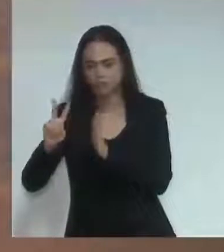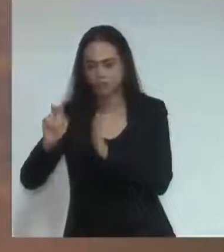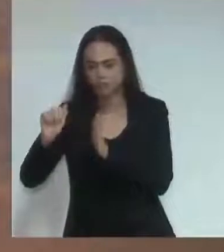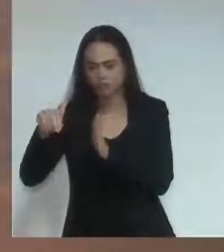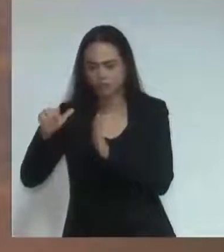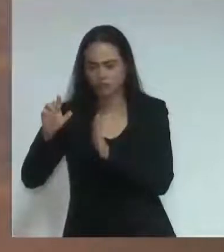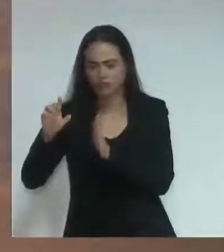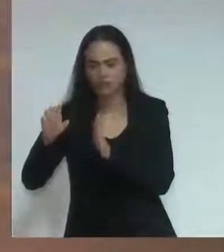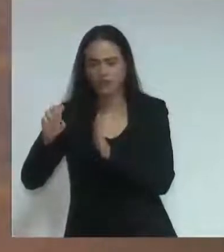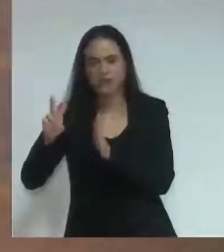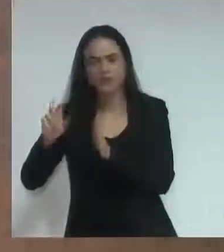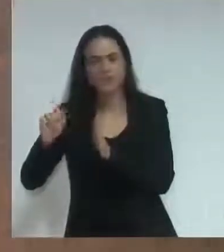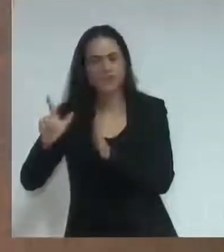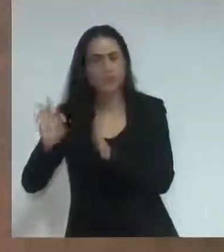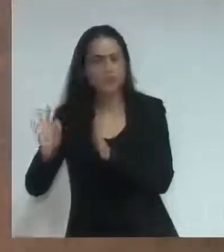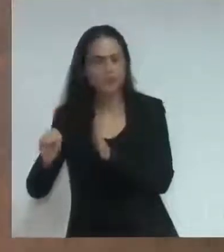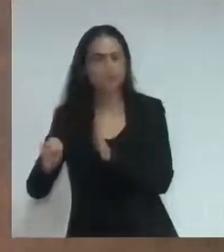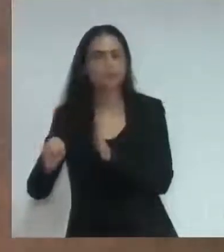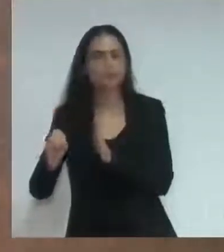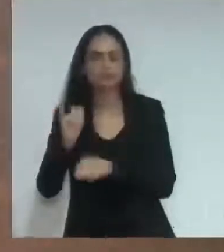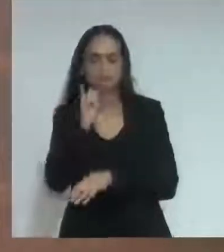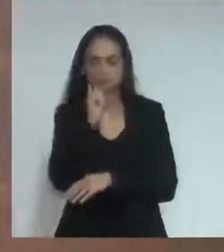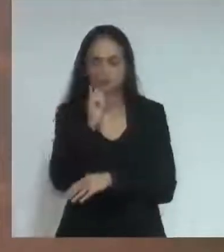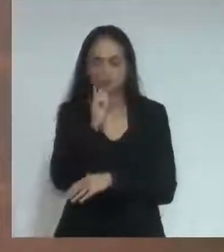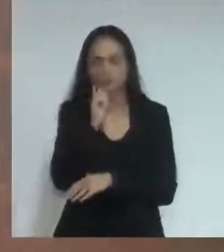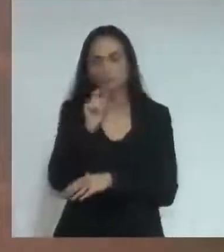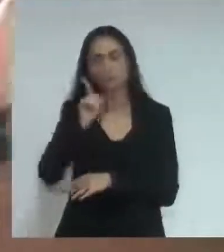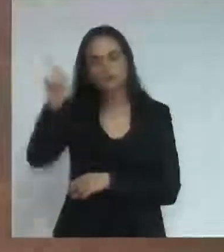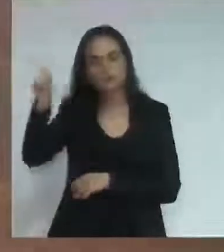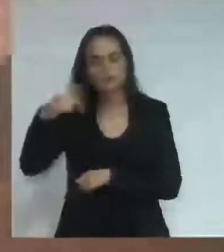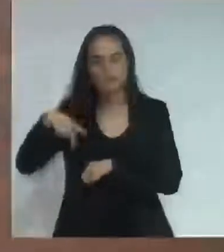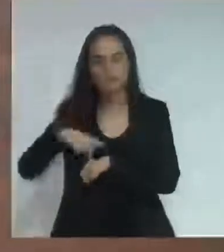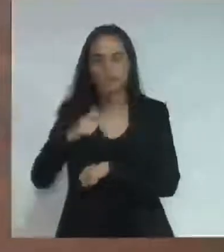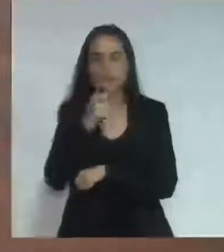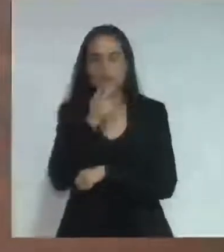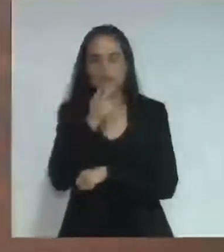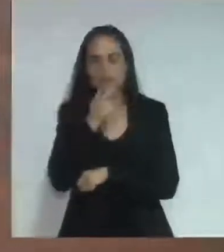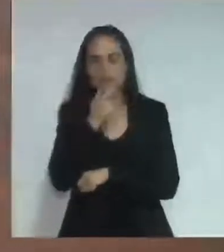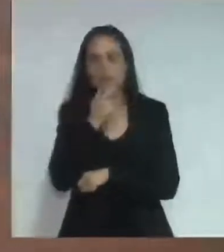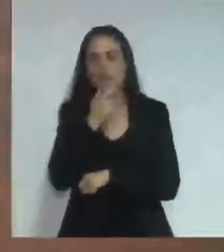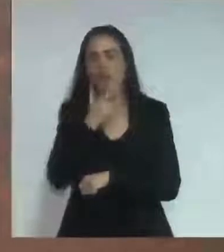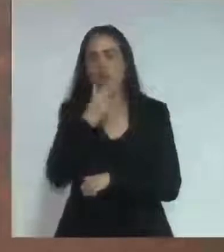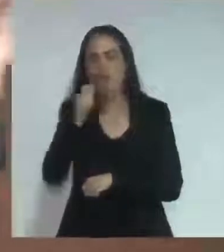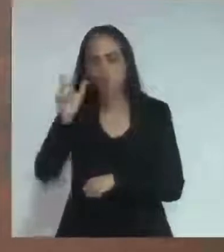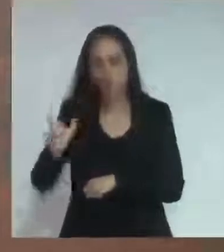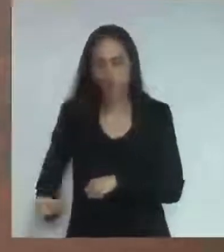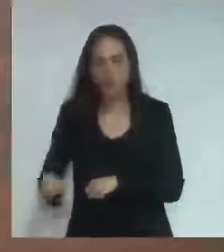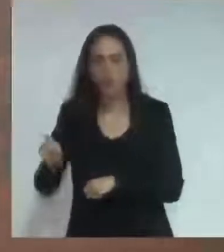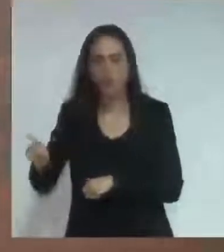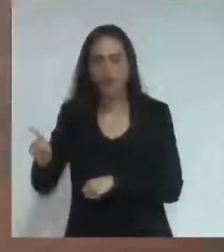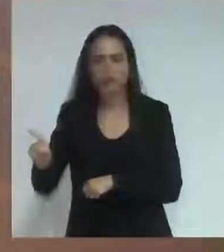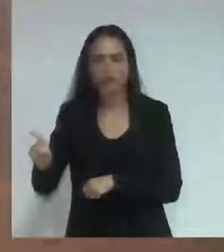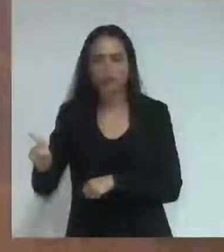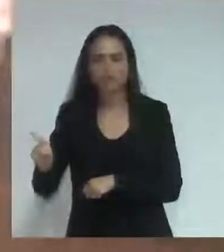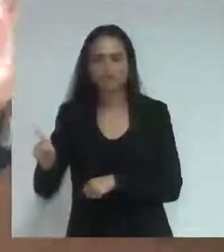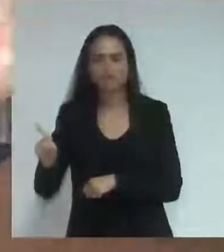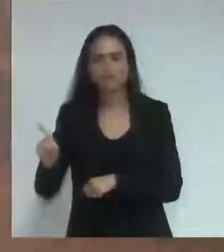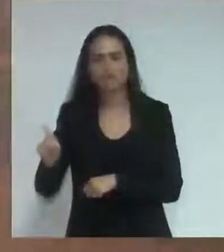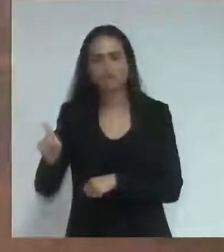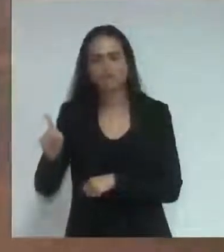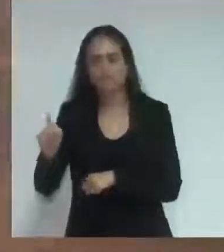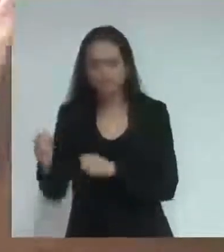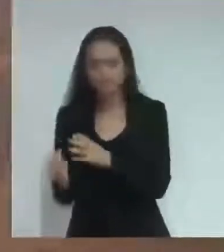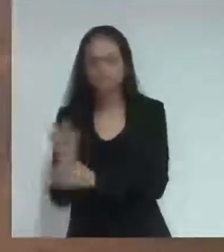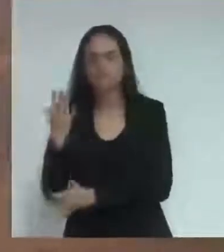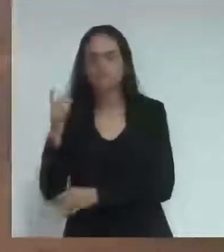Momento Valdo, né? Uma eleição acontecendo na Inglaterra, e o Valdo é um personagem criado. Vejam o que acontece com o Valdo